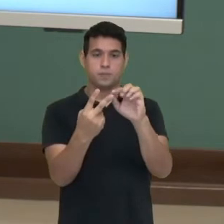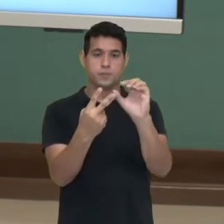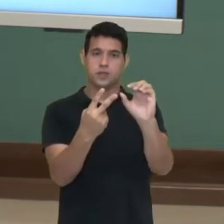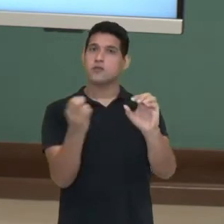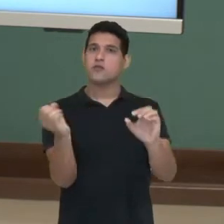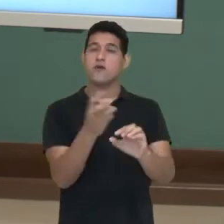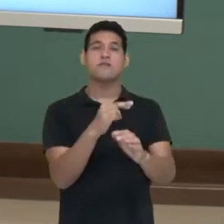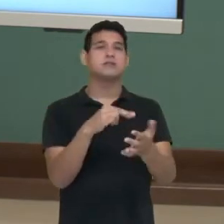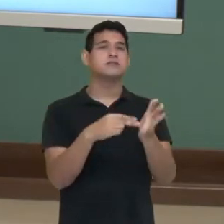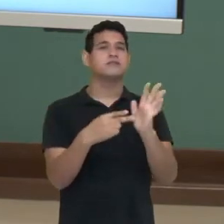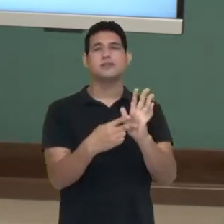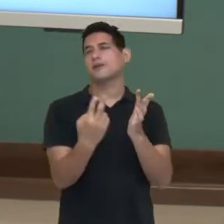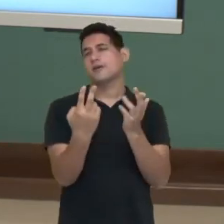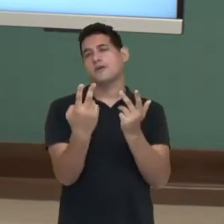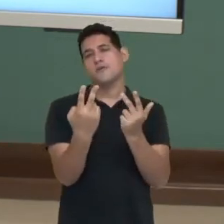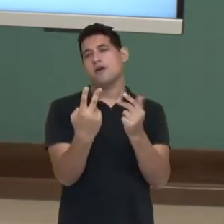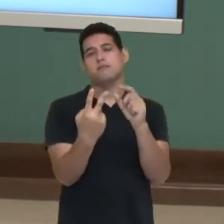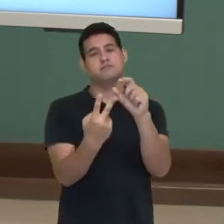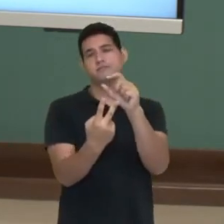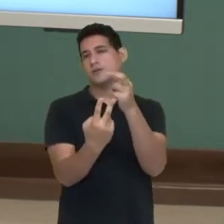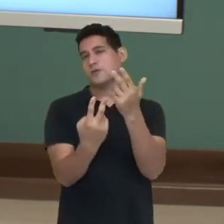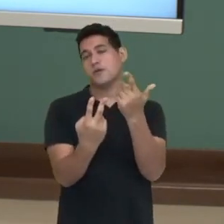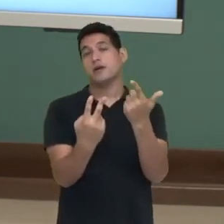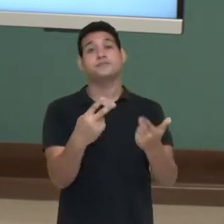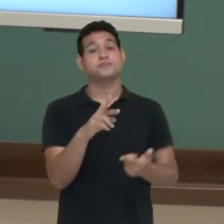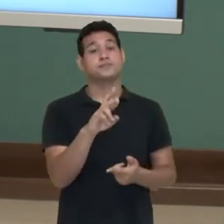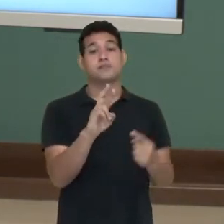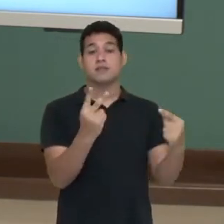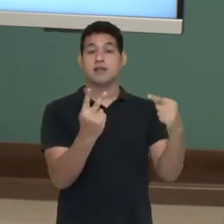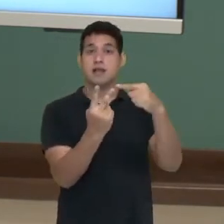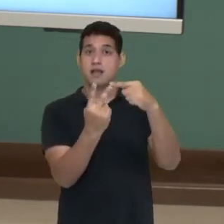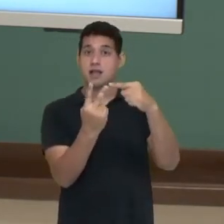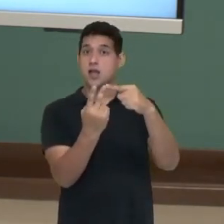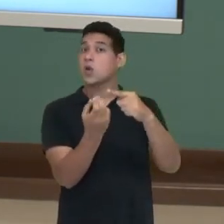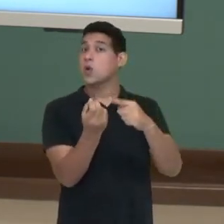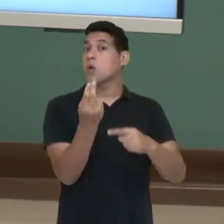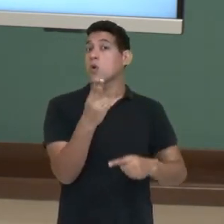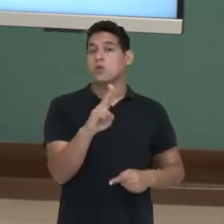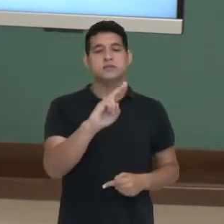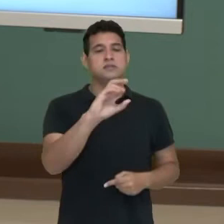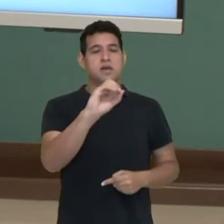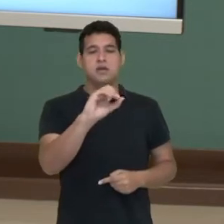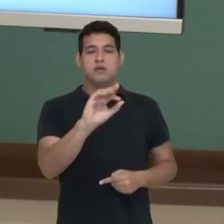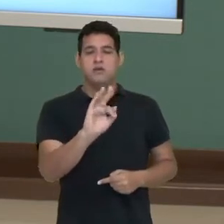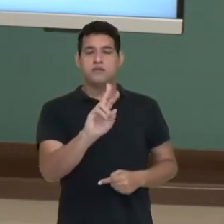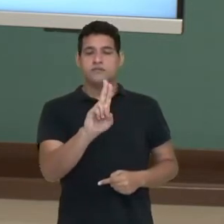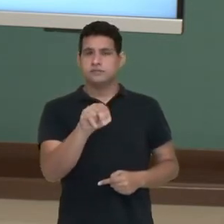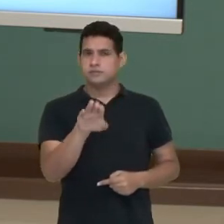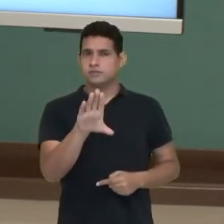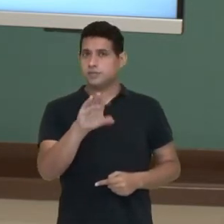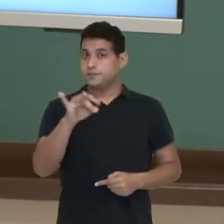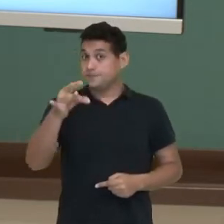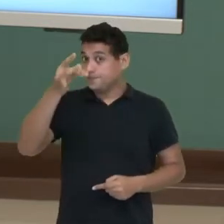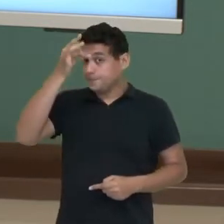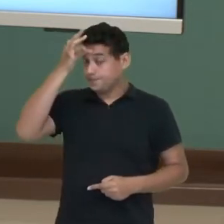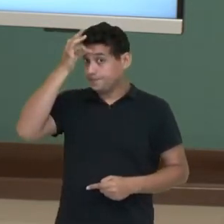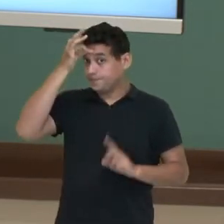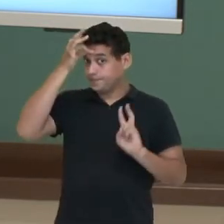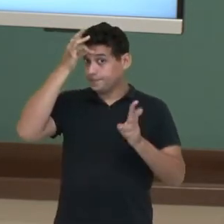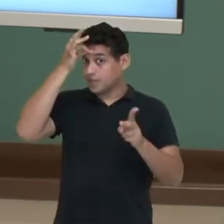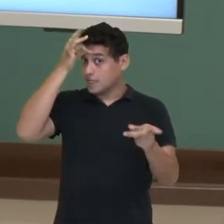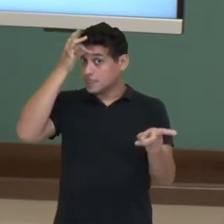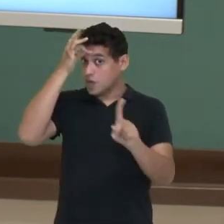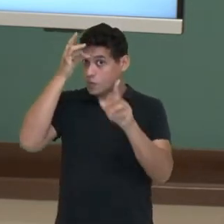significam a mesma coisa, raiz ou zero de função, tá? Vai colocando isso aí na cabeça porque é